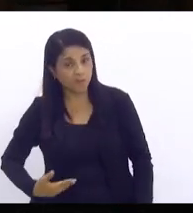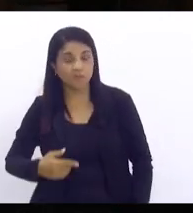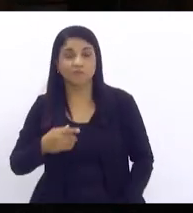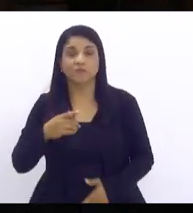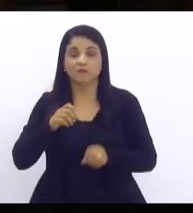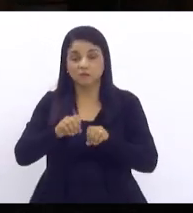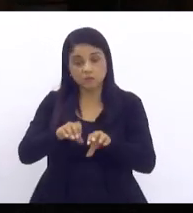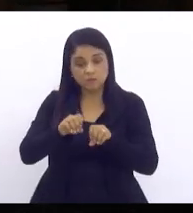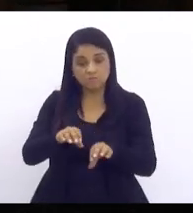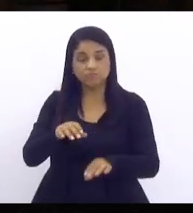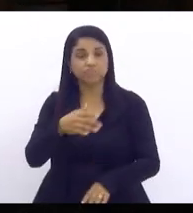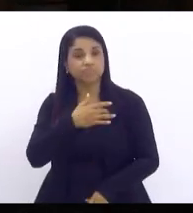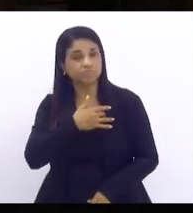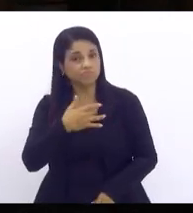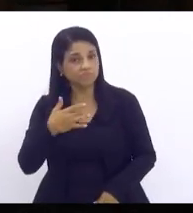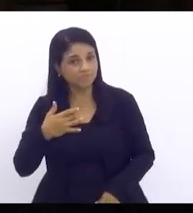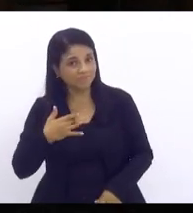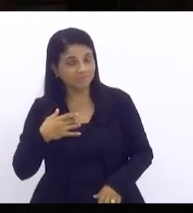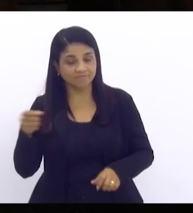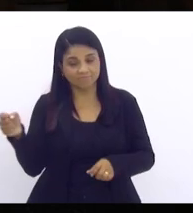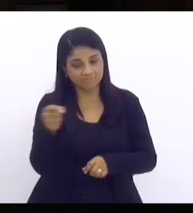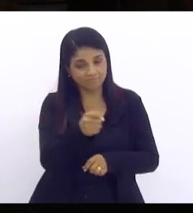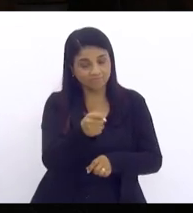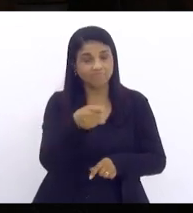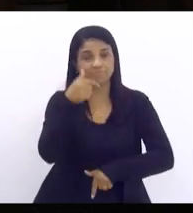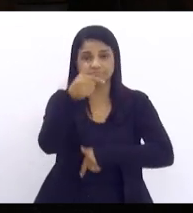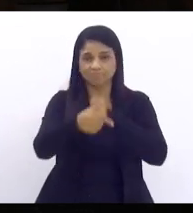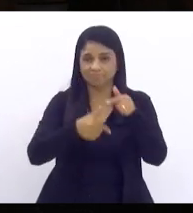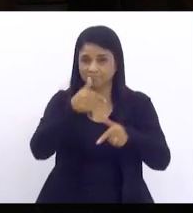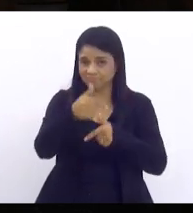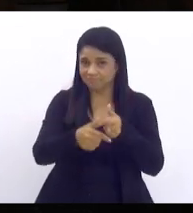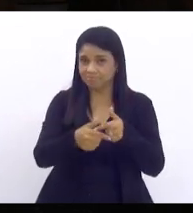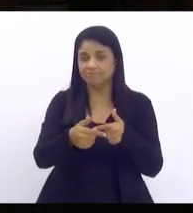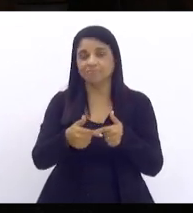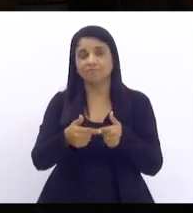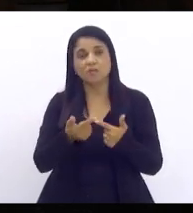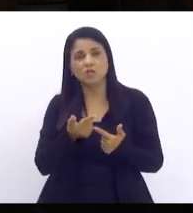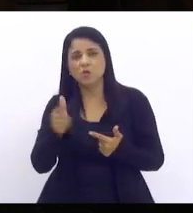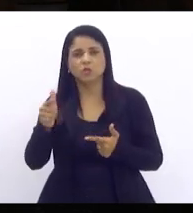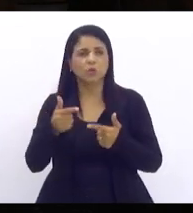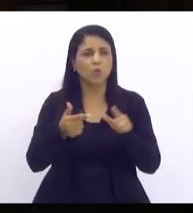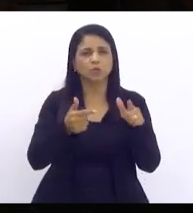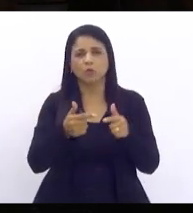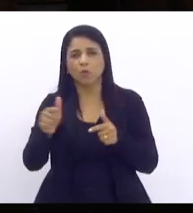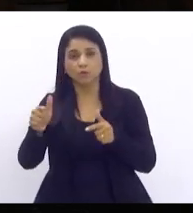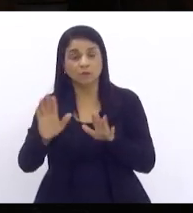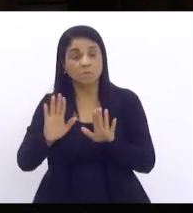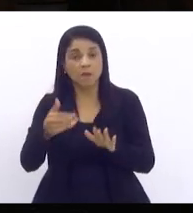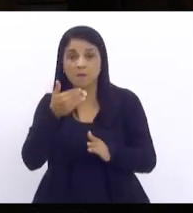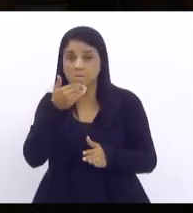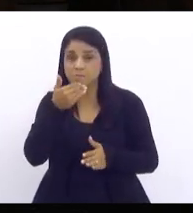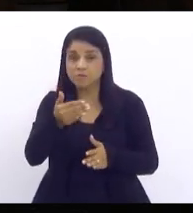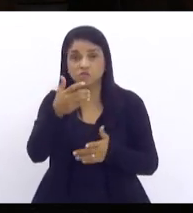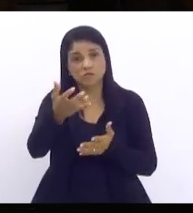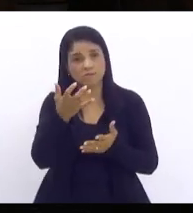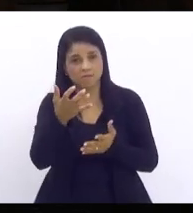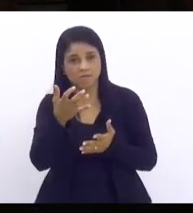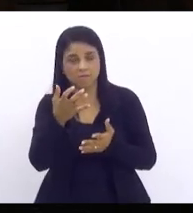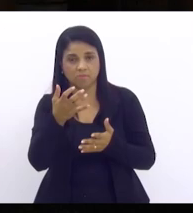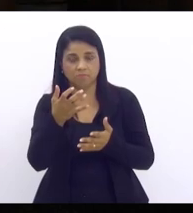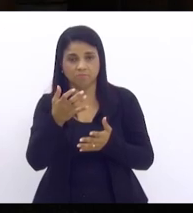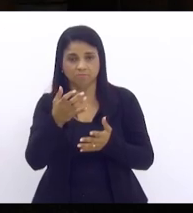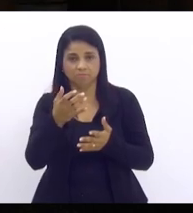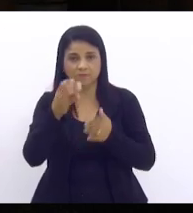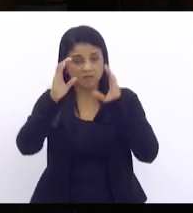saúde, na empregabilidade, em tantas outras. Mas eu quero pedir uma coisa.